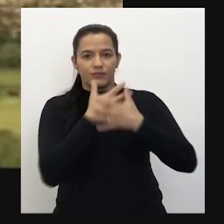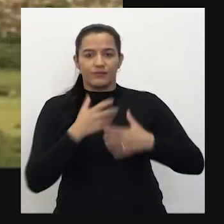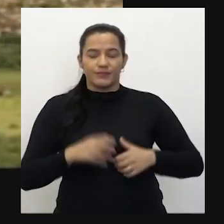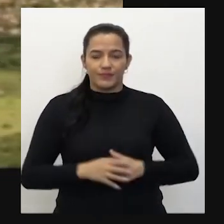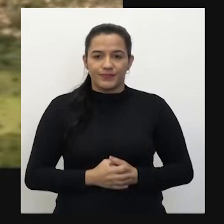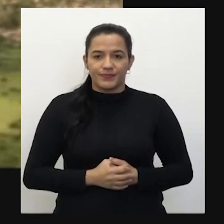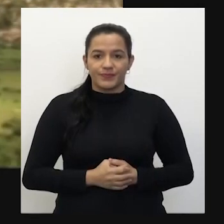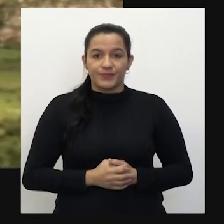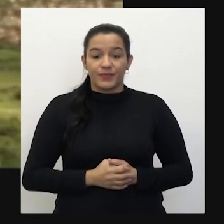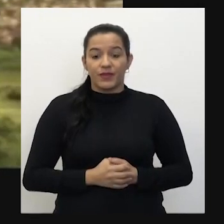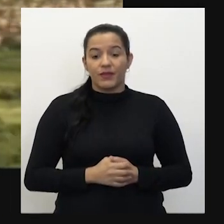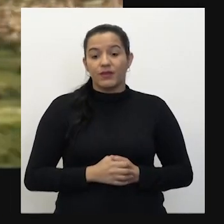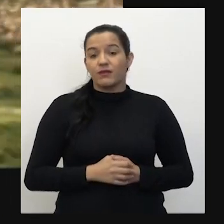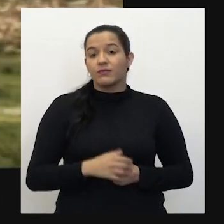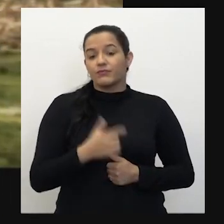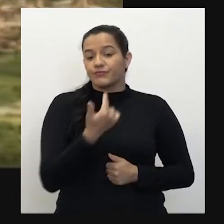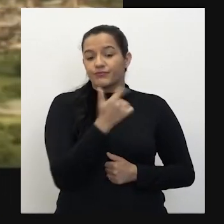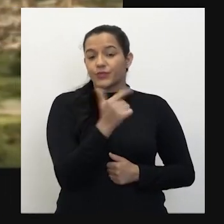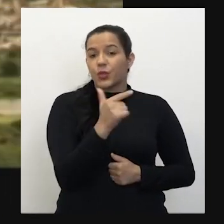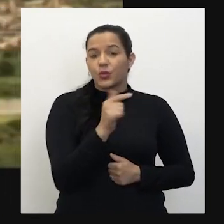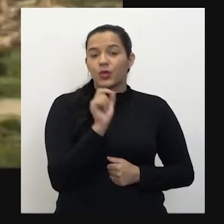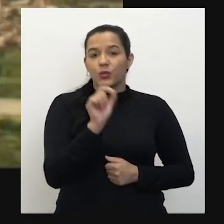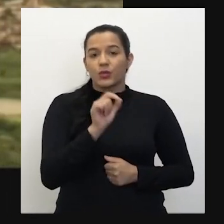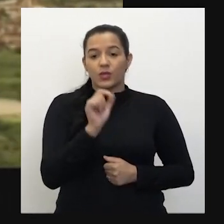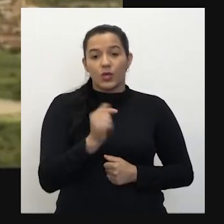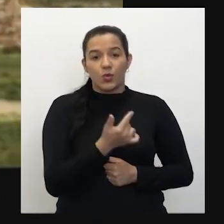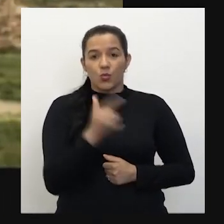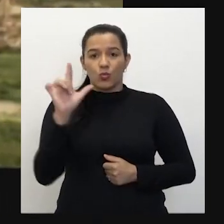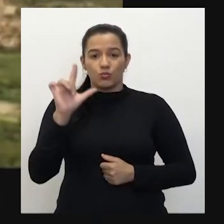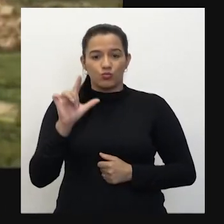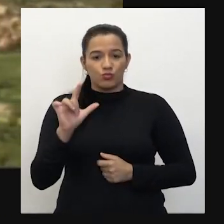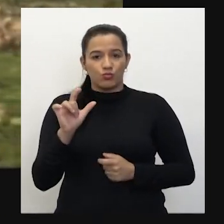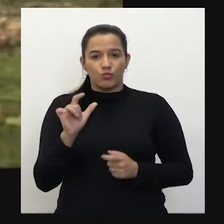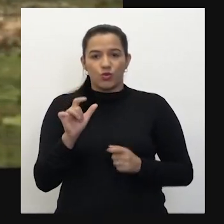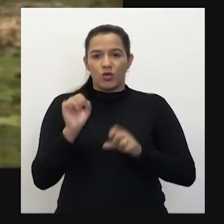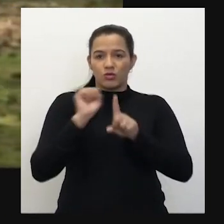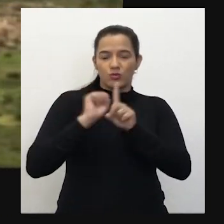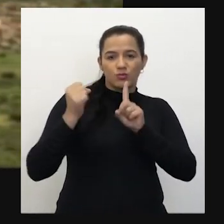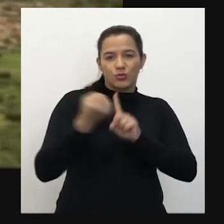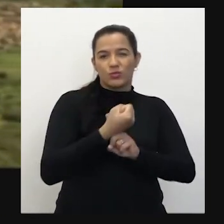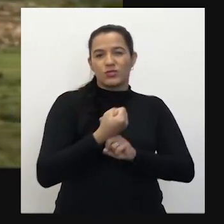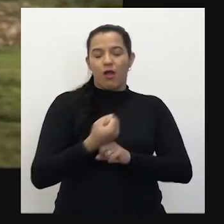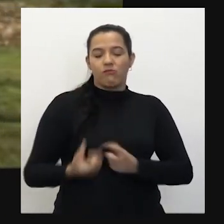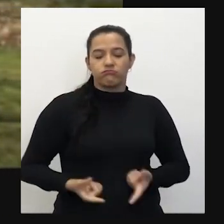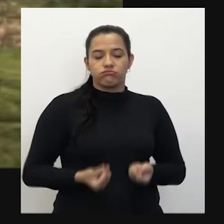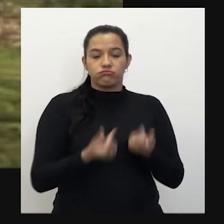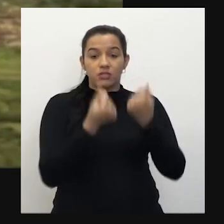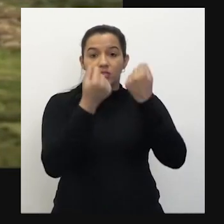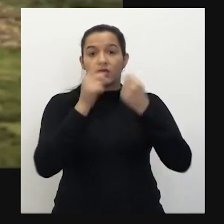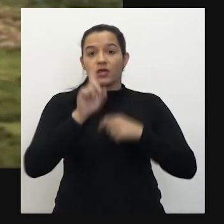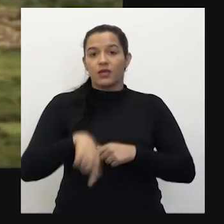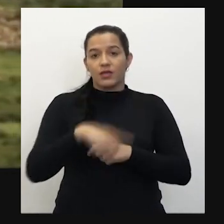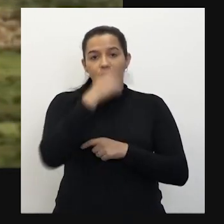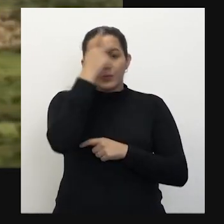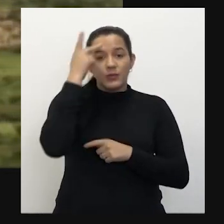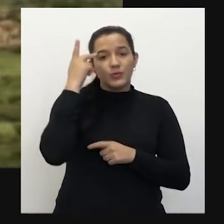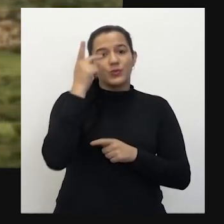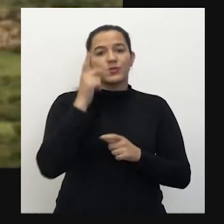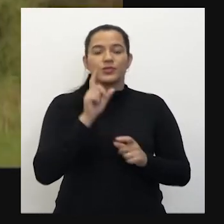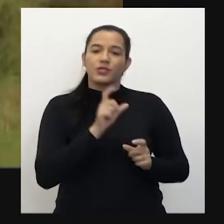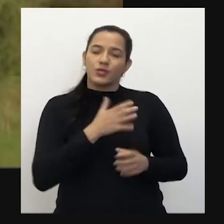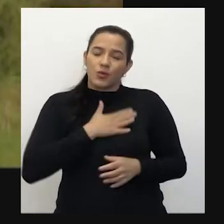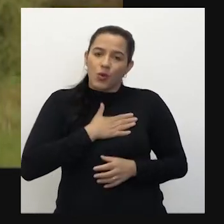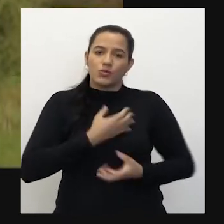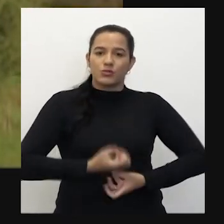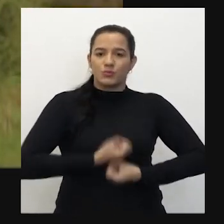Não tem outra maneira de você exprimir uma realidade social tão rica de pessoas que fazem versos e que gostam de